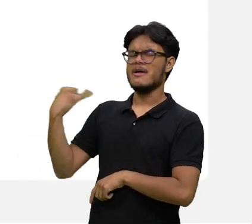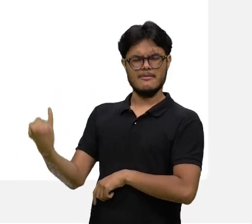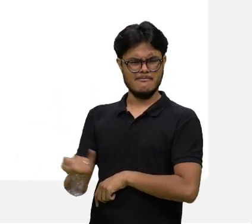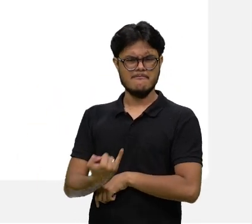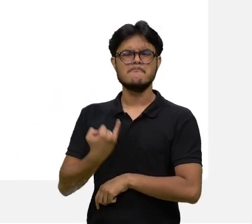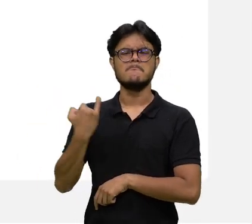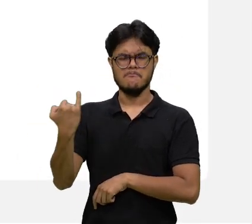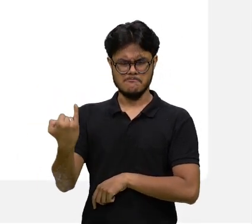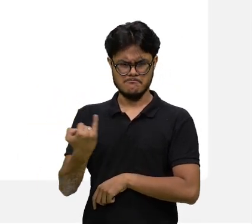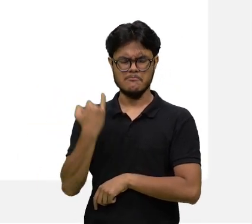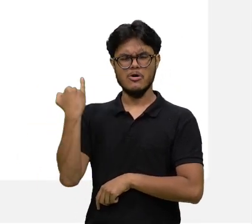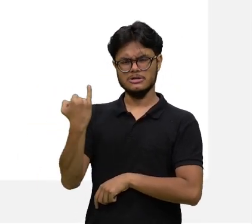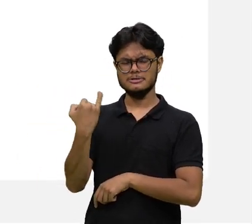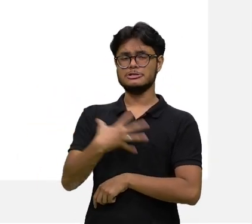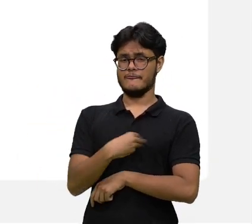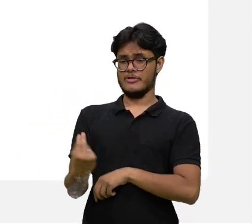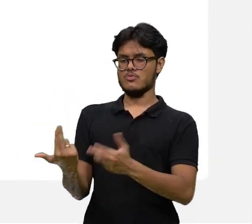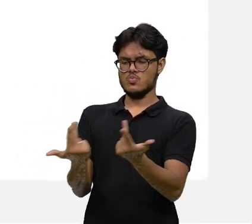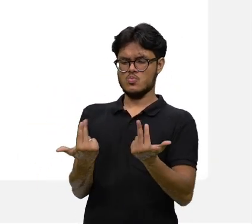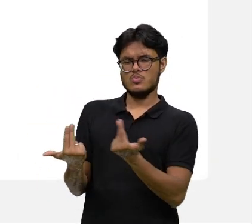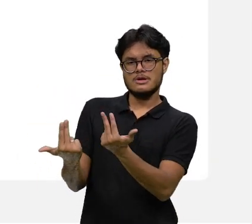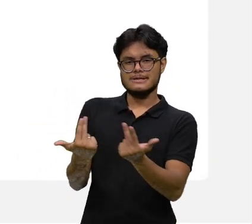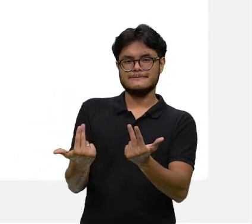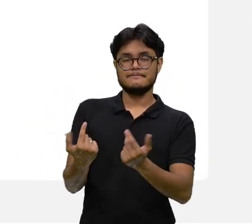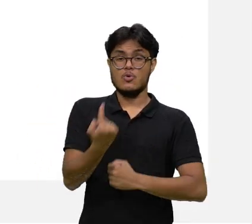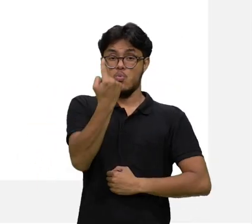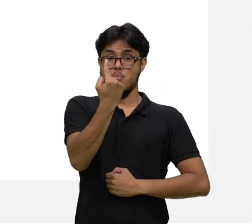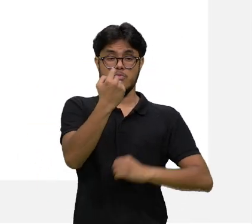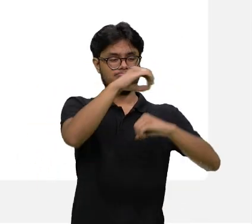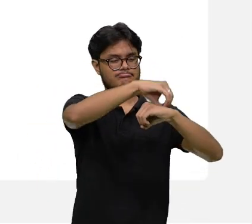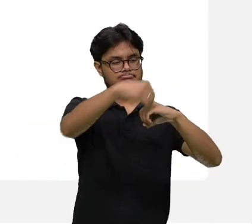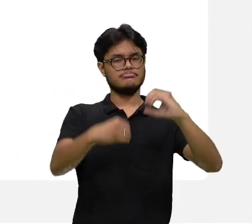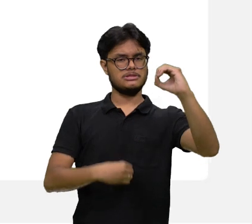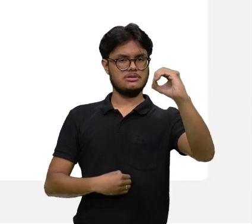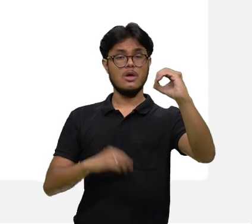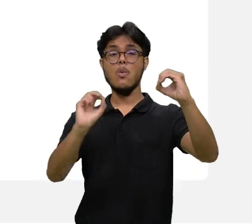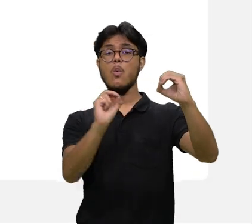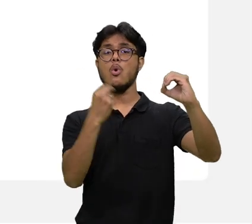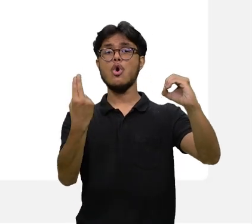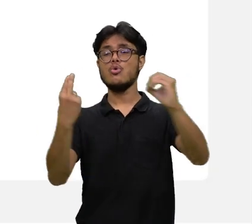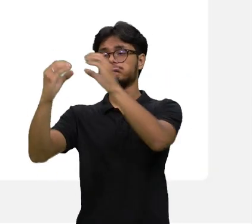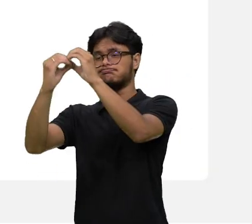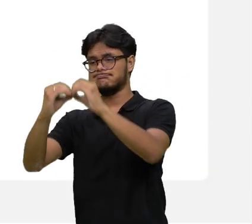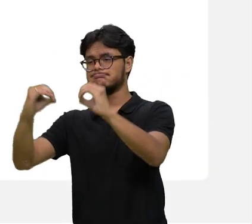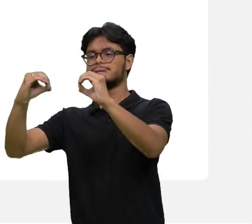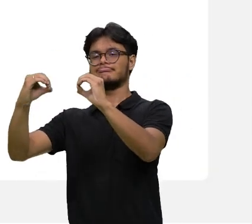gêmeos monozigóticos, gêmeos de apenas uma célula ovo ou zigoto, e gêmeos